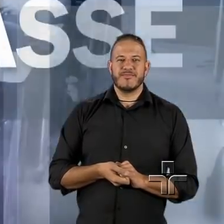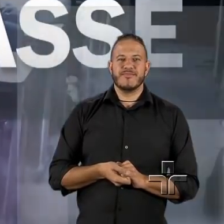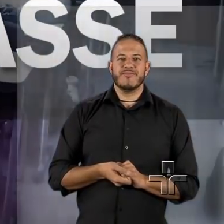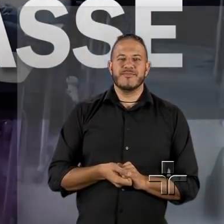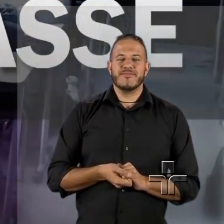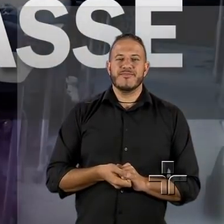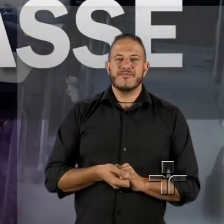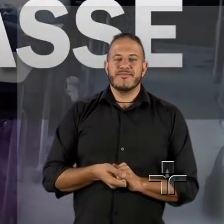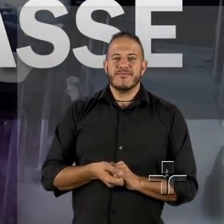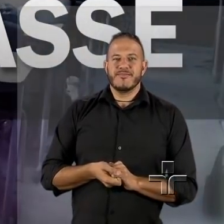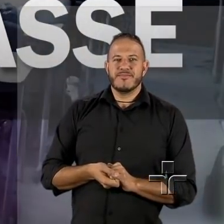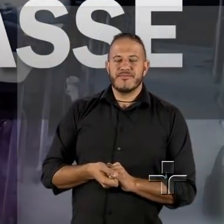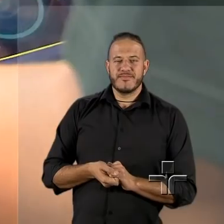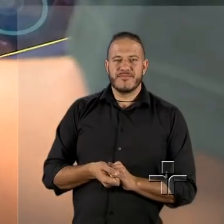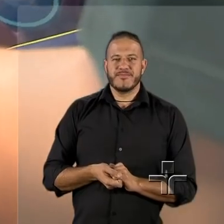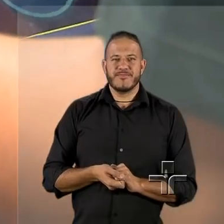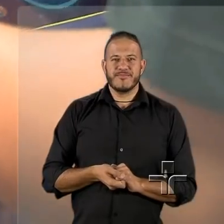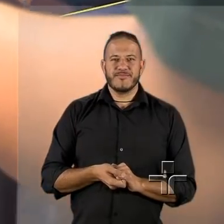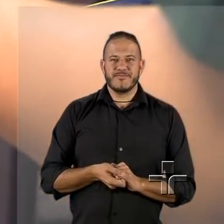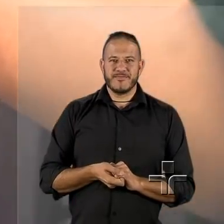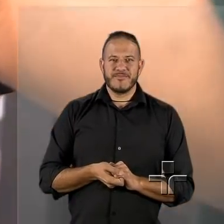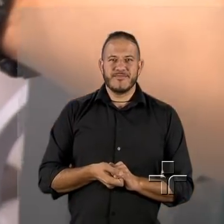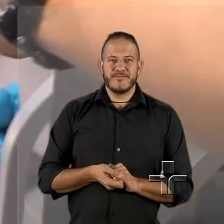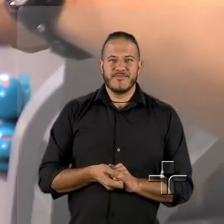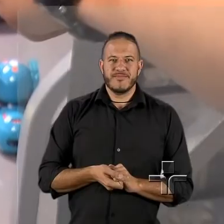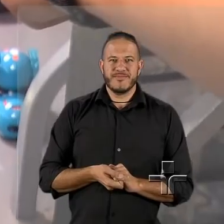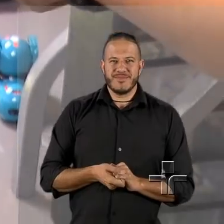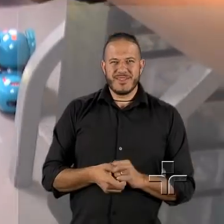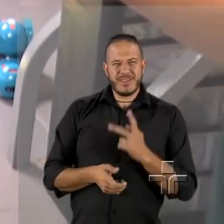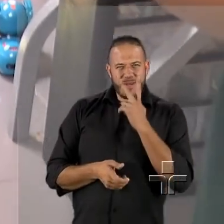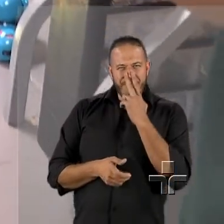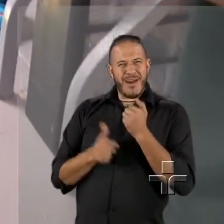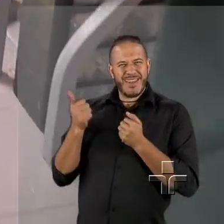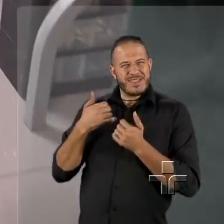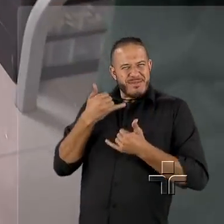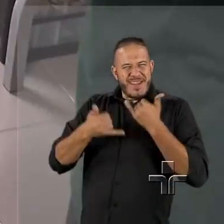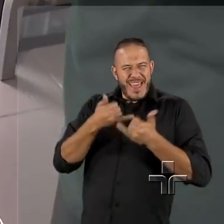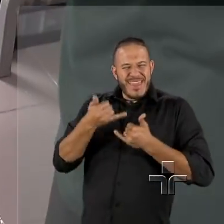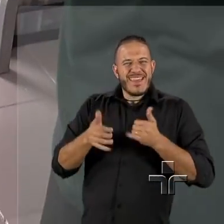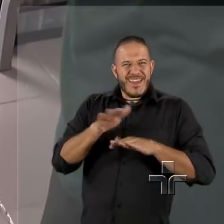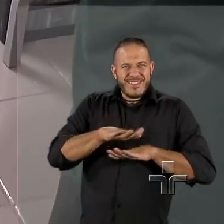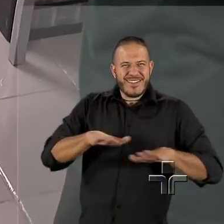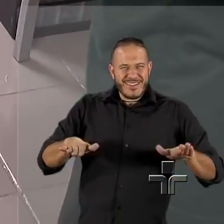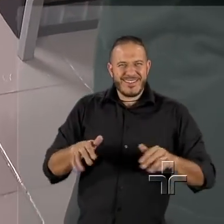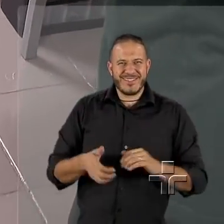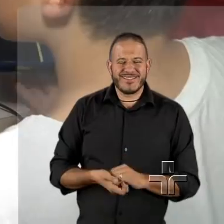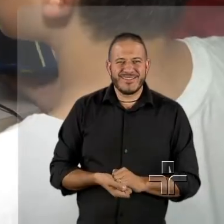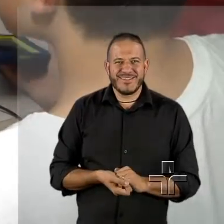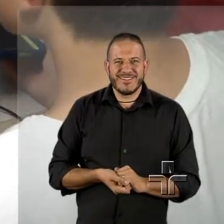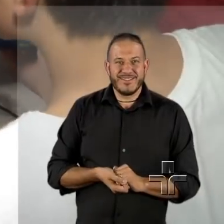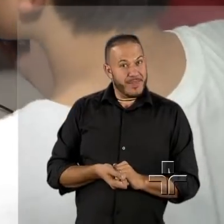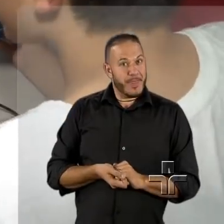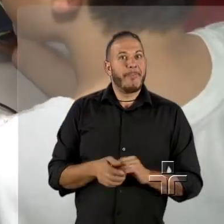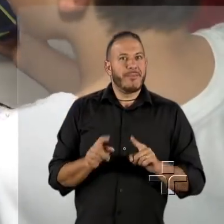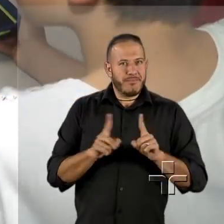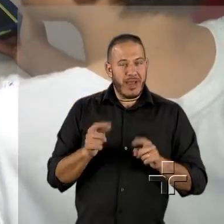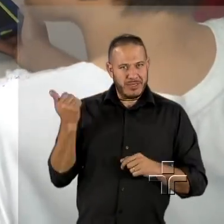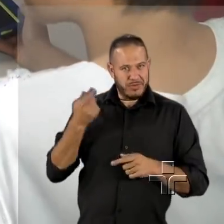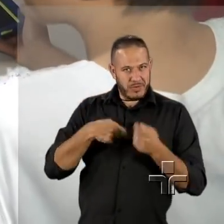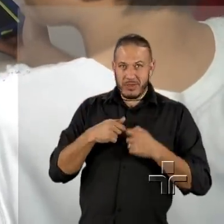O nosso jovem quer ir embora, pô. Não é, isso é que é grave, não é essa história de entrar aí